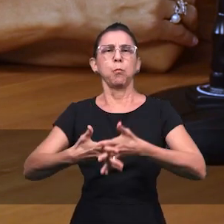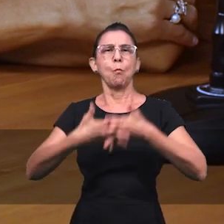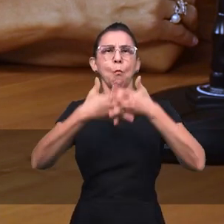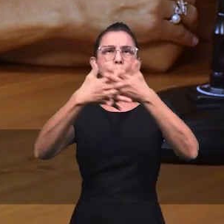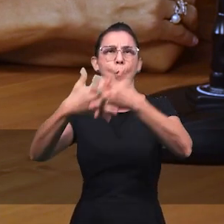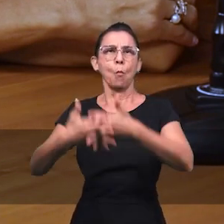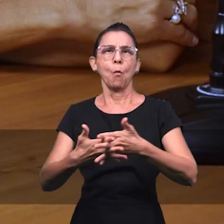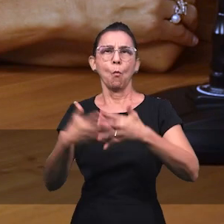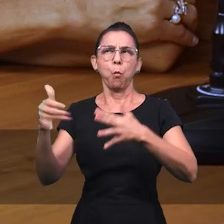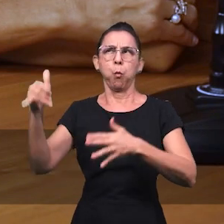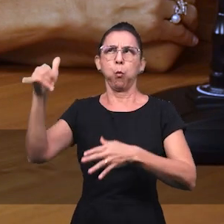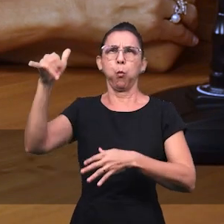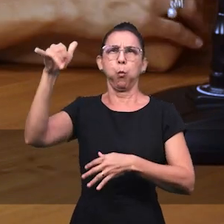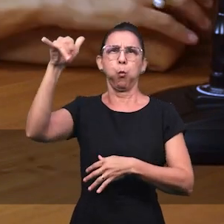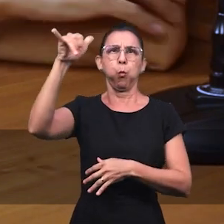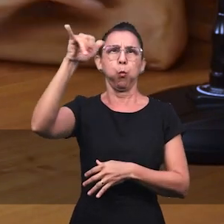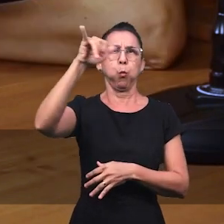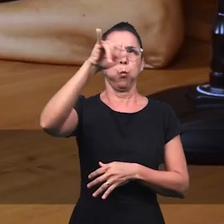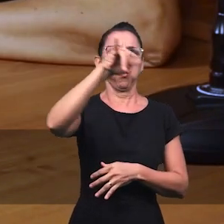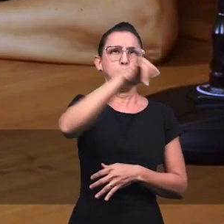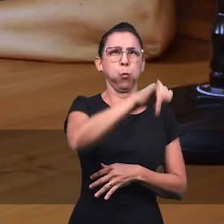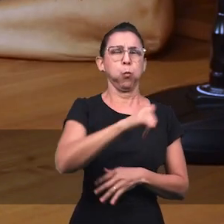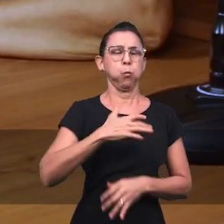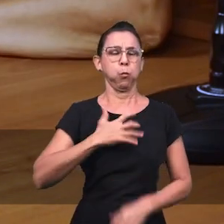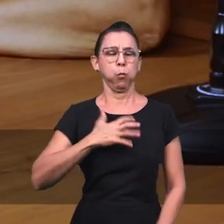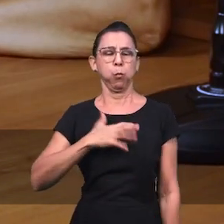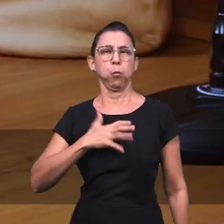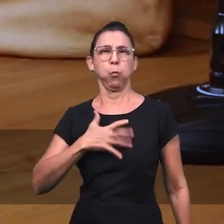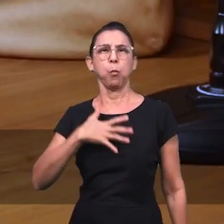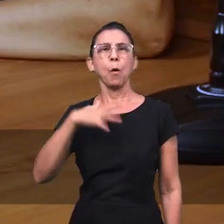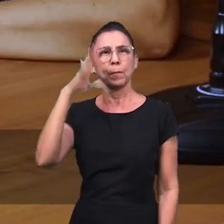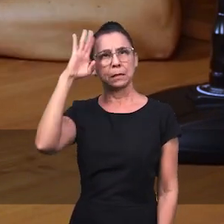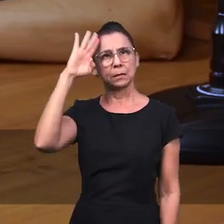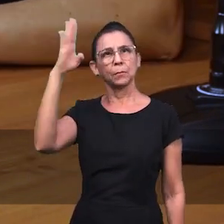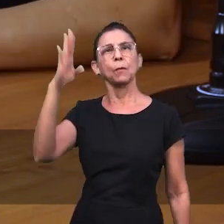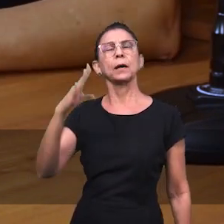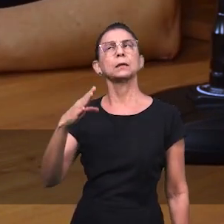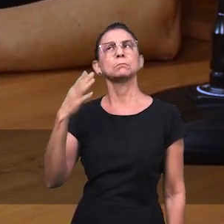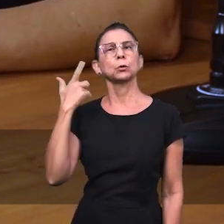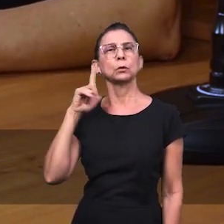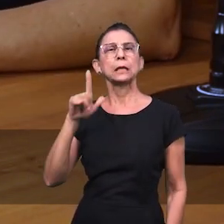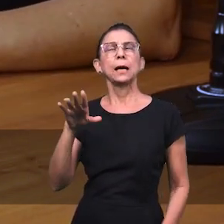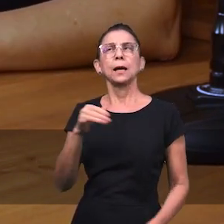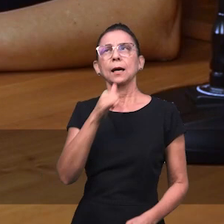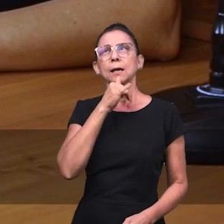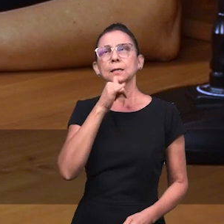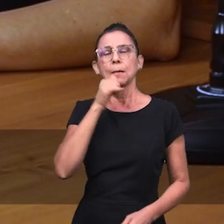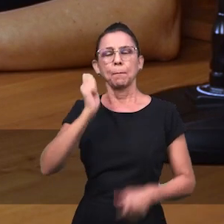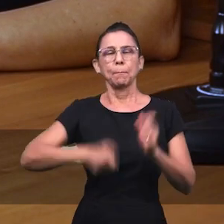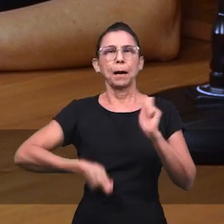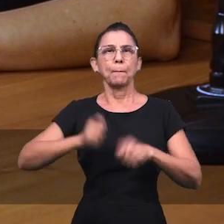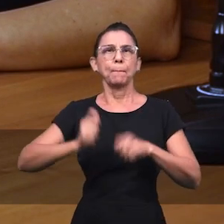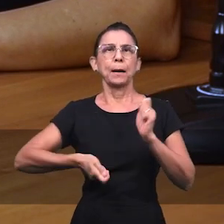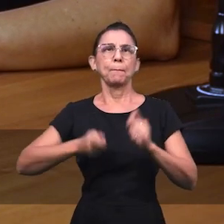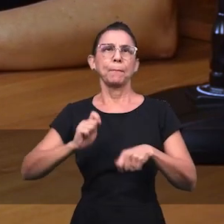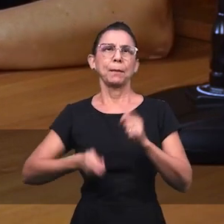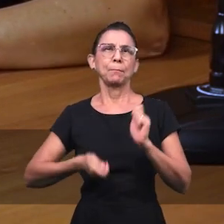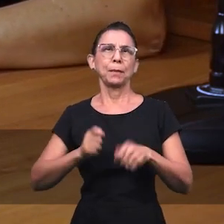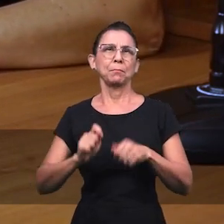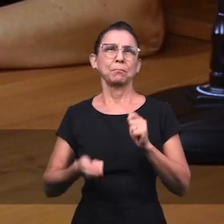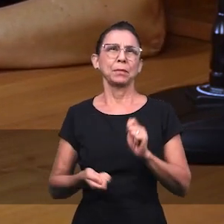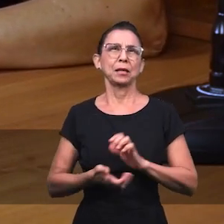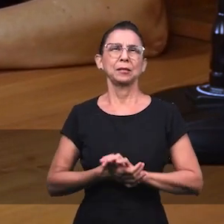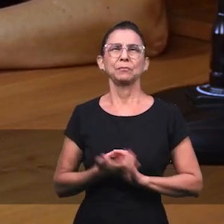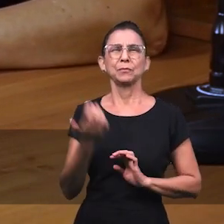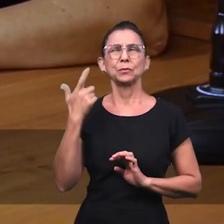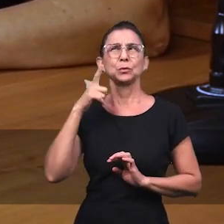caminhão, avião, principalmente a vibração. Bateria, por exemplo. E o agudo eu